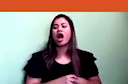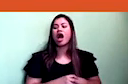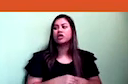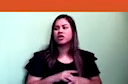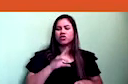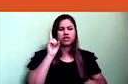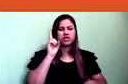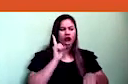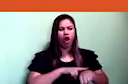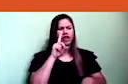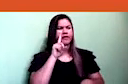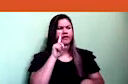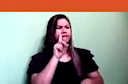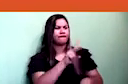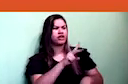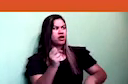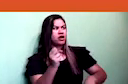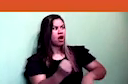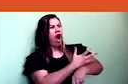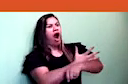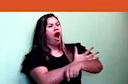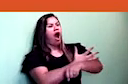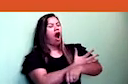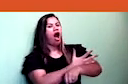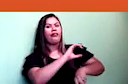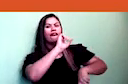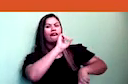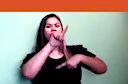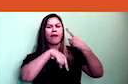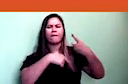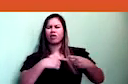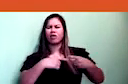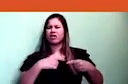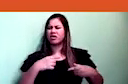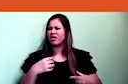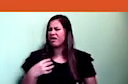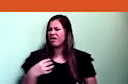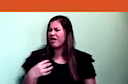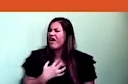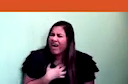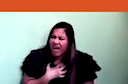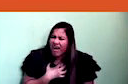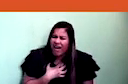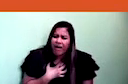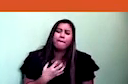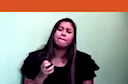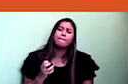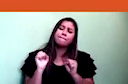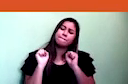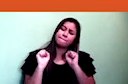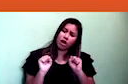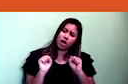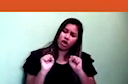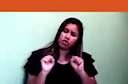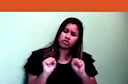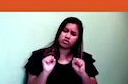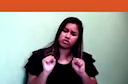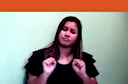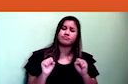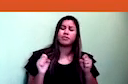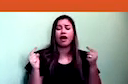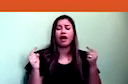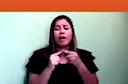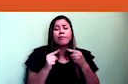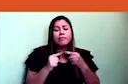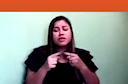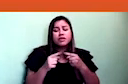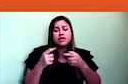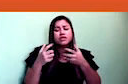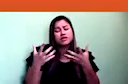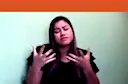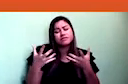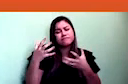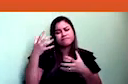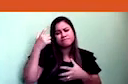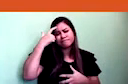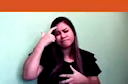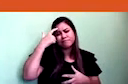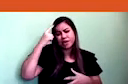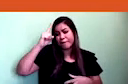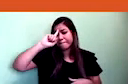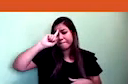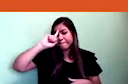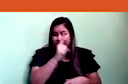emocional e ela me traz algum tipo de sentimento, sendo considerado a expressão mental da emoção. Por